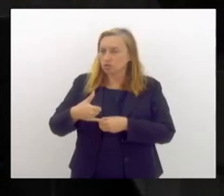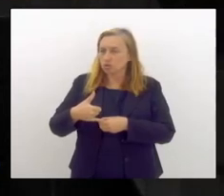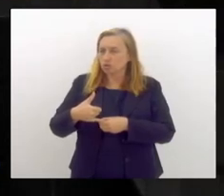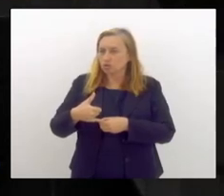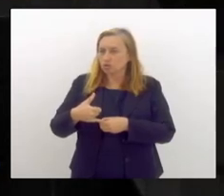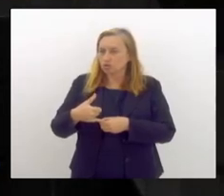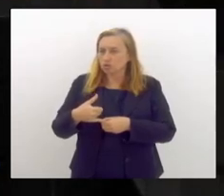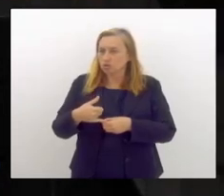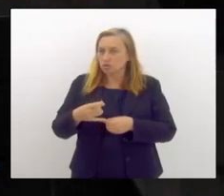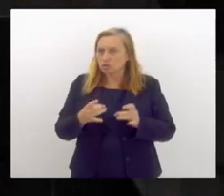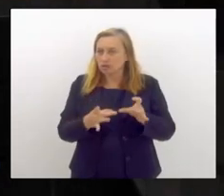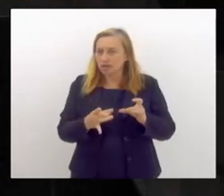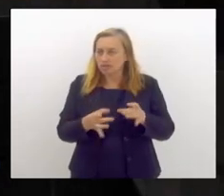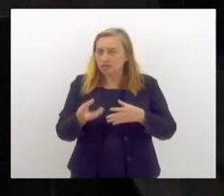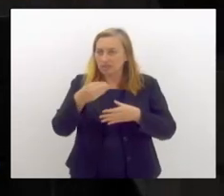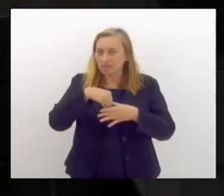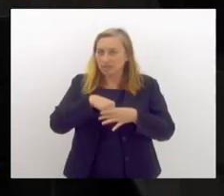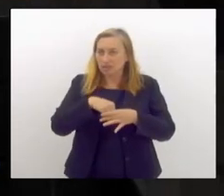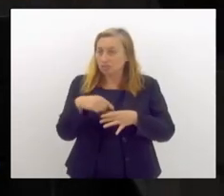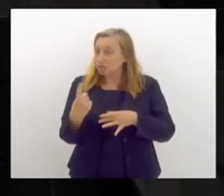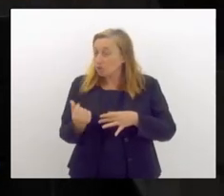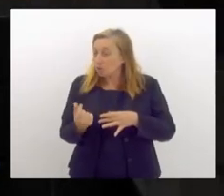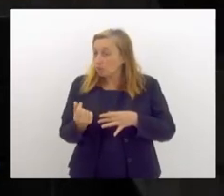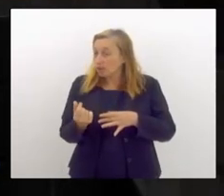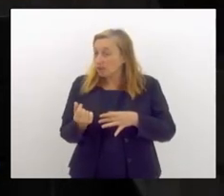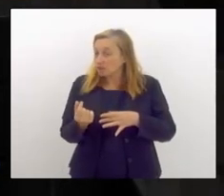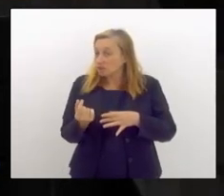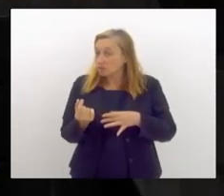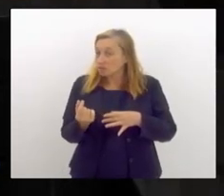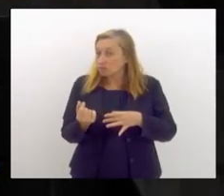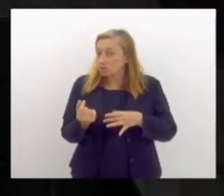pelo preço do mercado